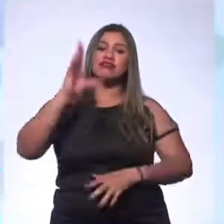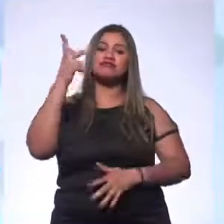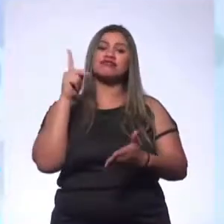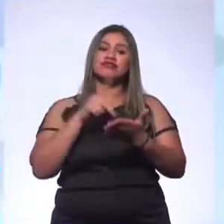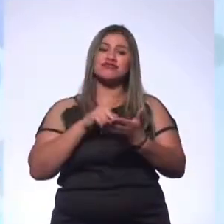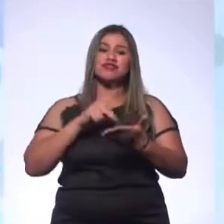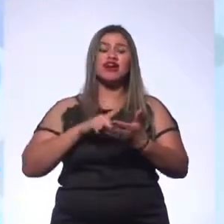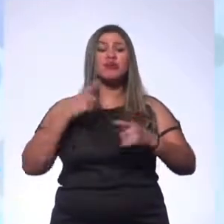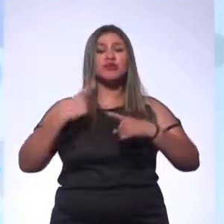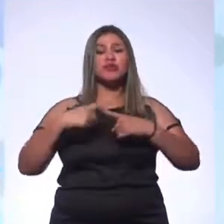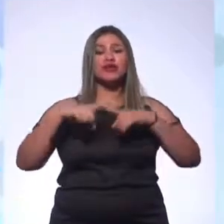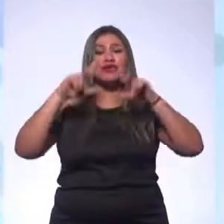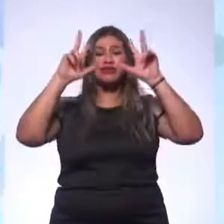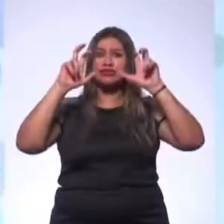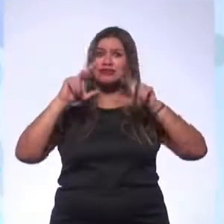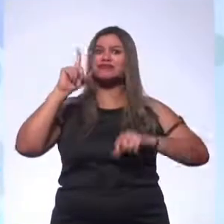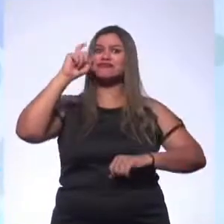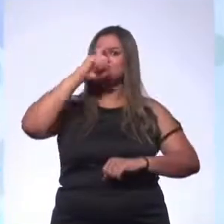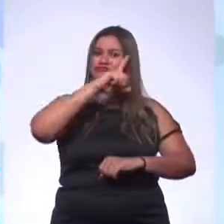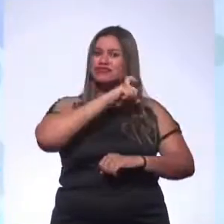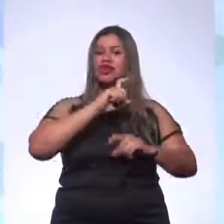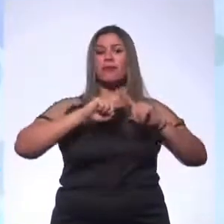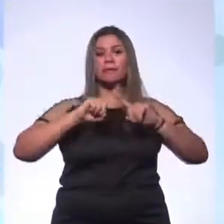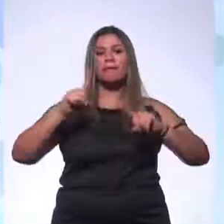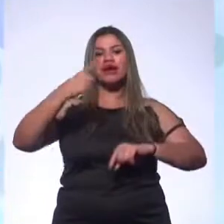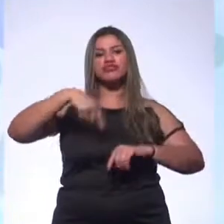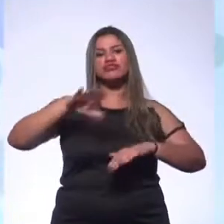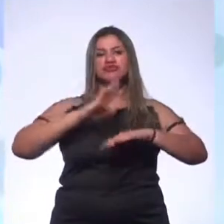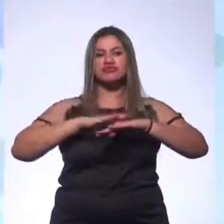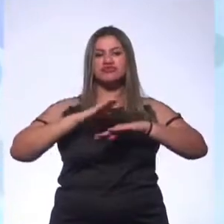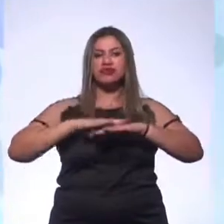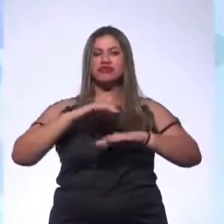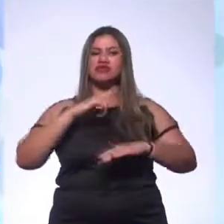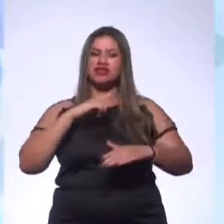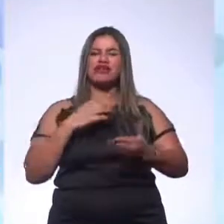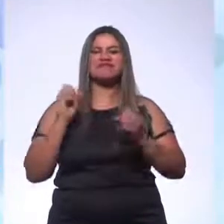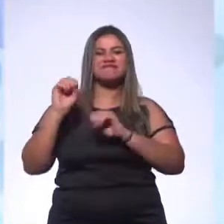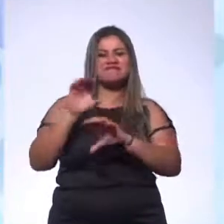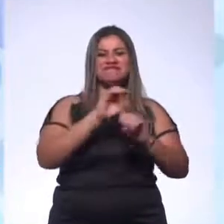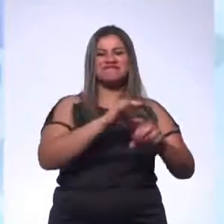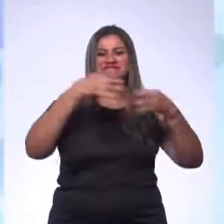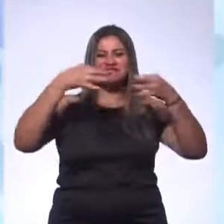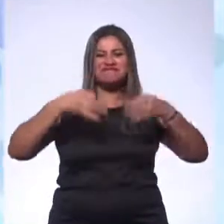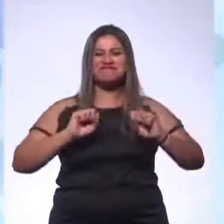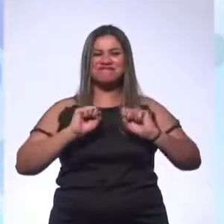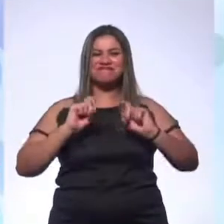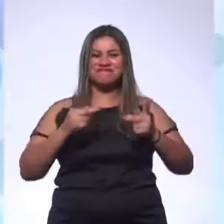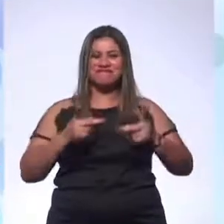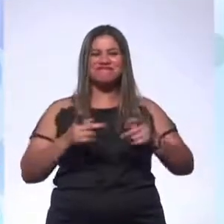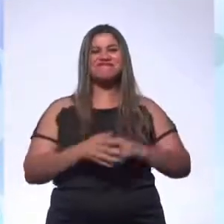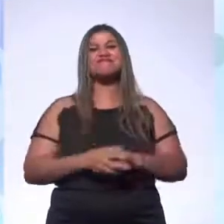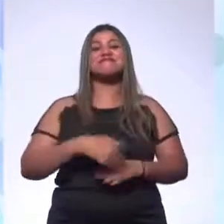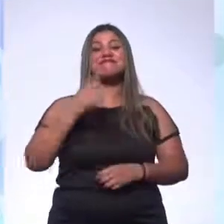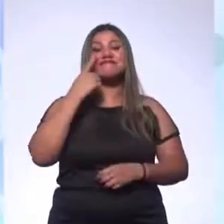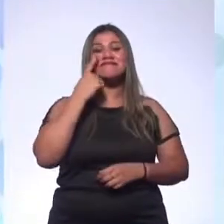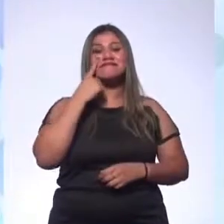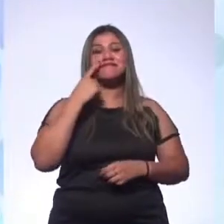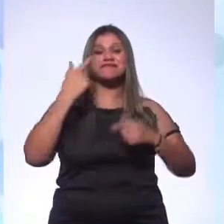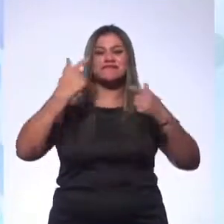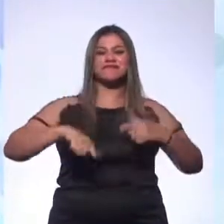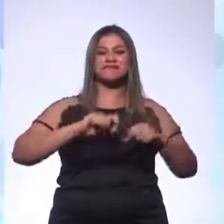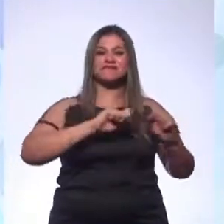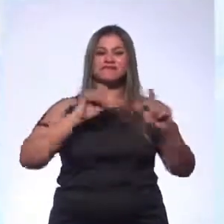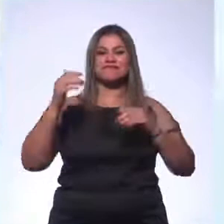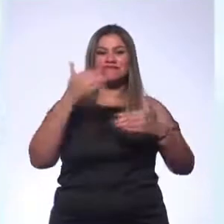É um tema polêmico, mas nós trabalhamos com ele de forma didática, ok? Vamos lá, então. Próxima